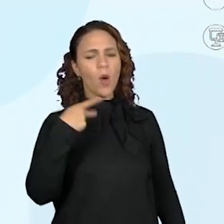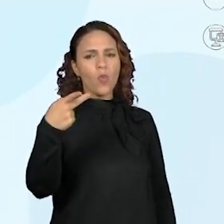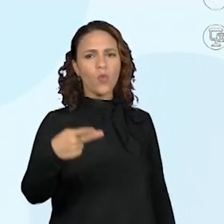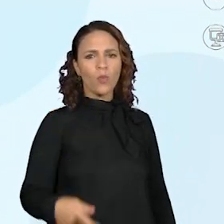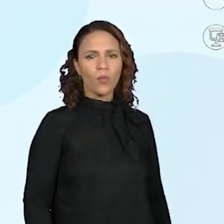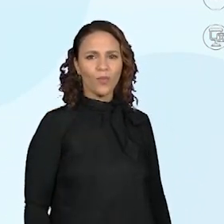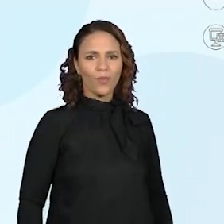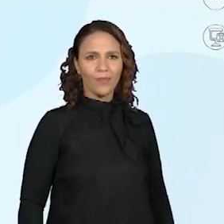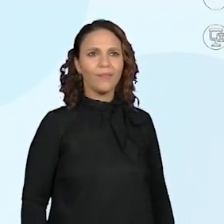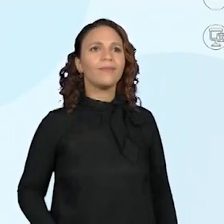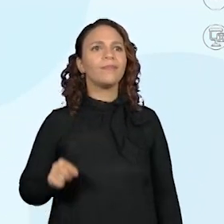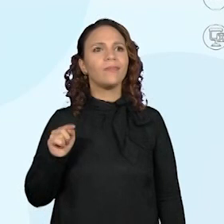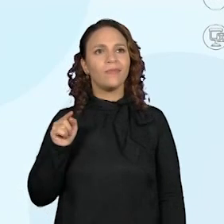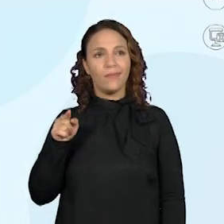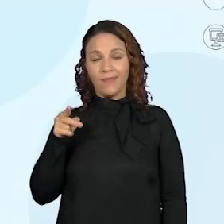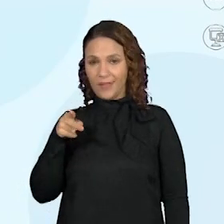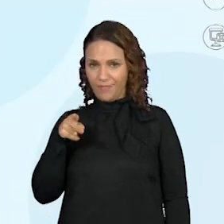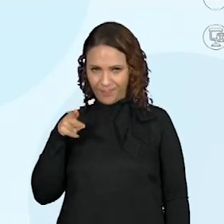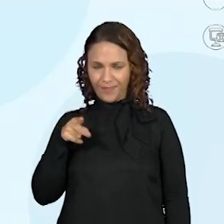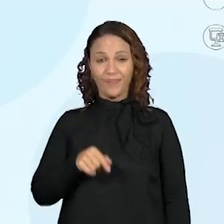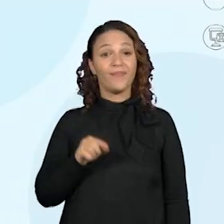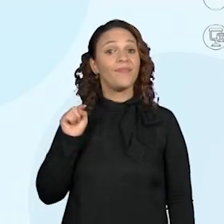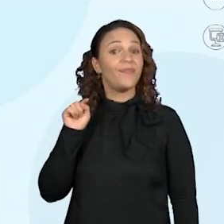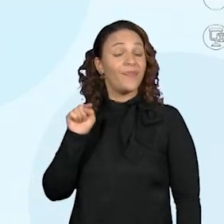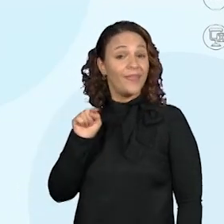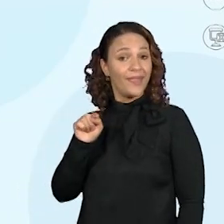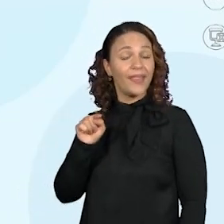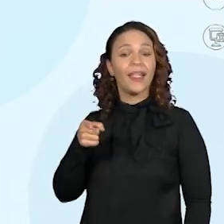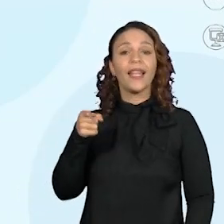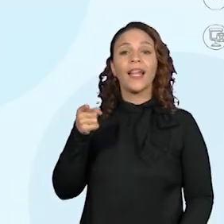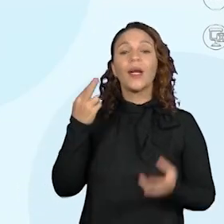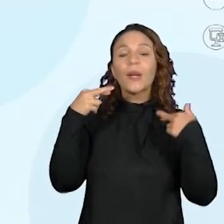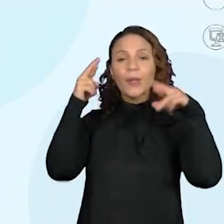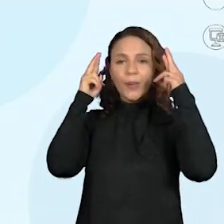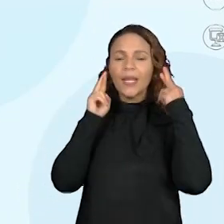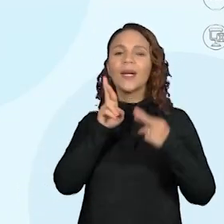Ponto. Cordeiro disse. Disse o cordeiro.